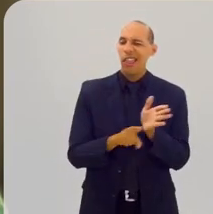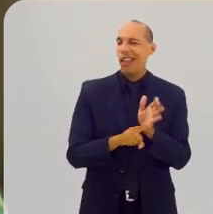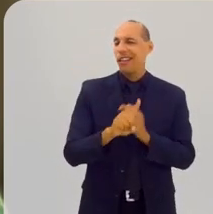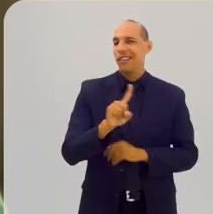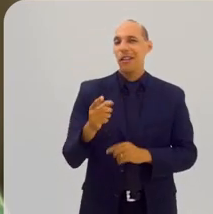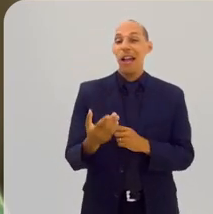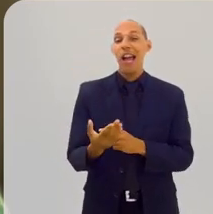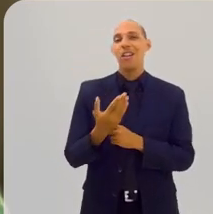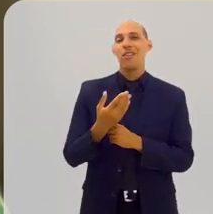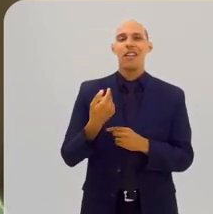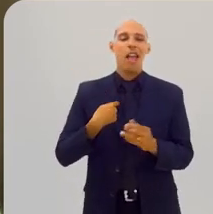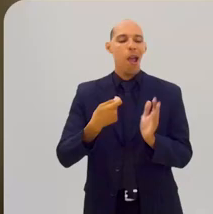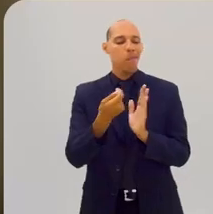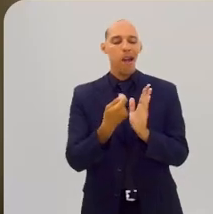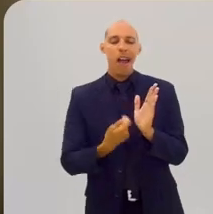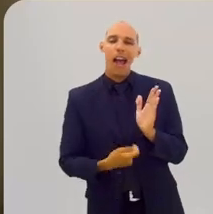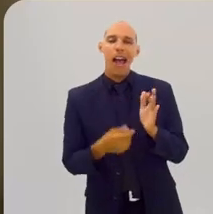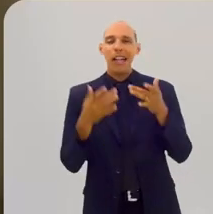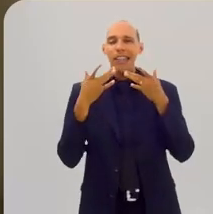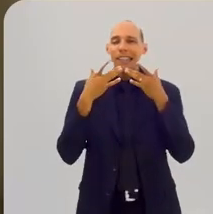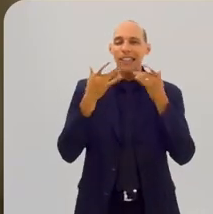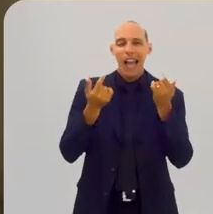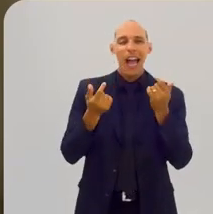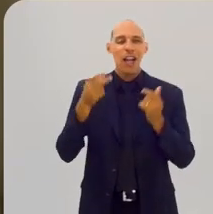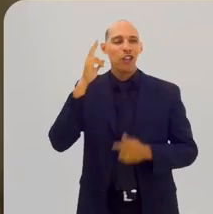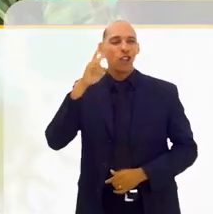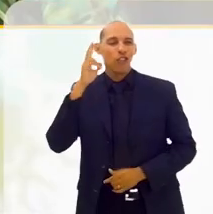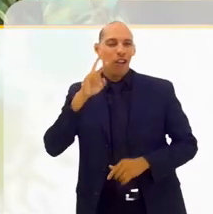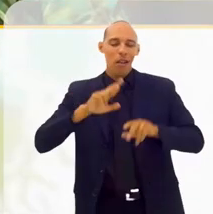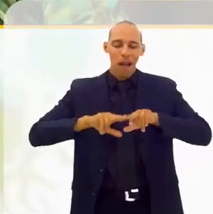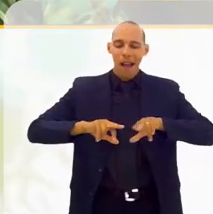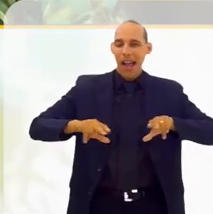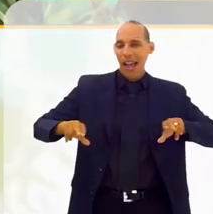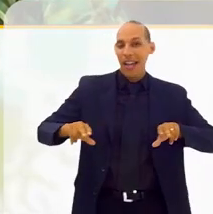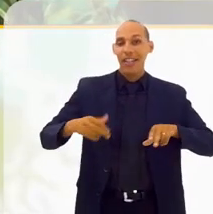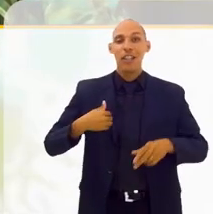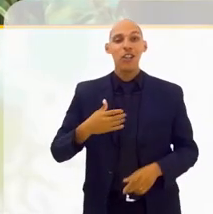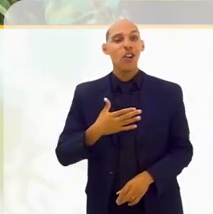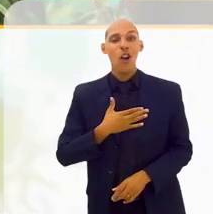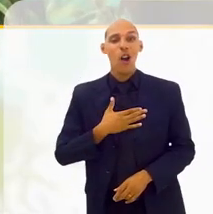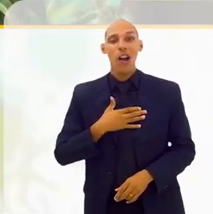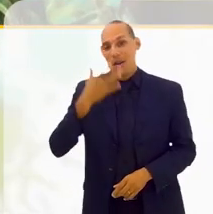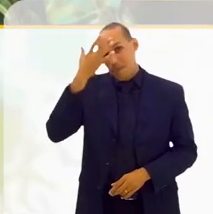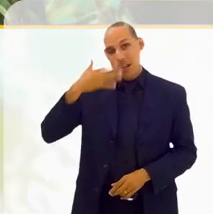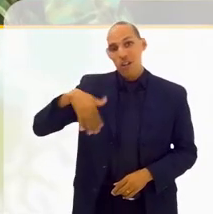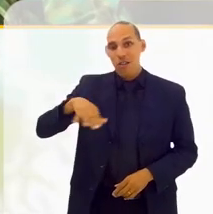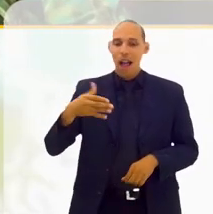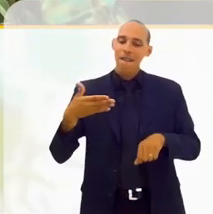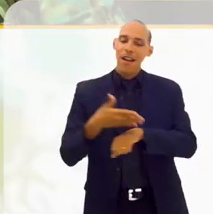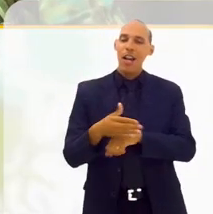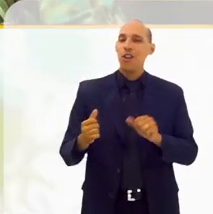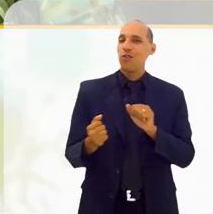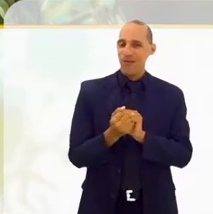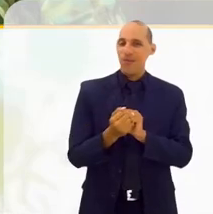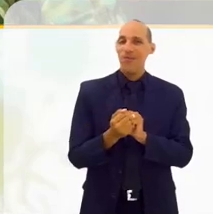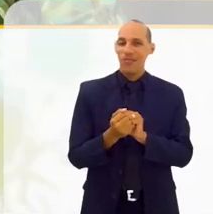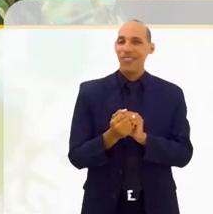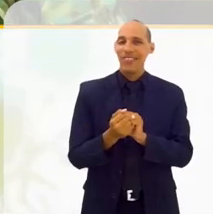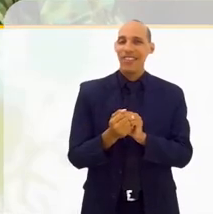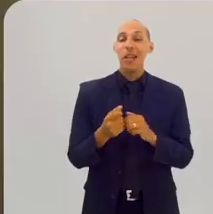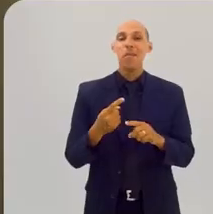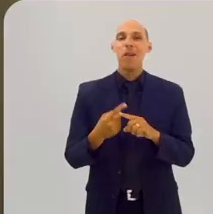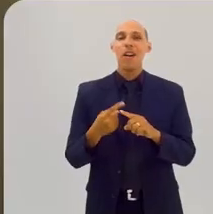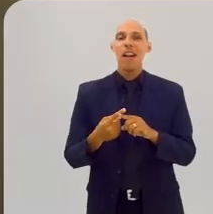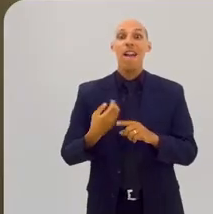necessariamente negativo eu gostava de criar sei lá peça de teatro histórias sabe e gostava quando ruas participavam